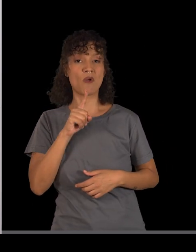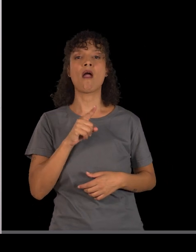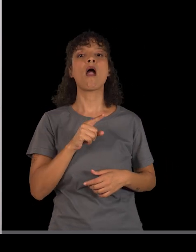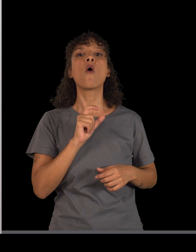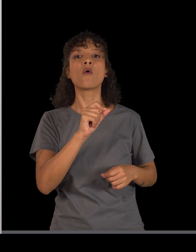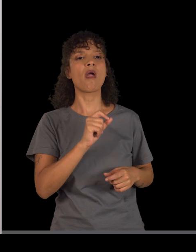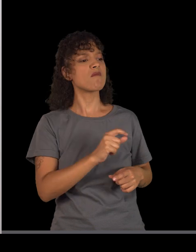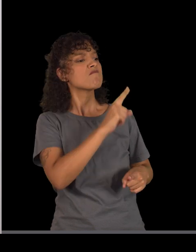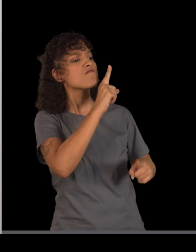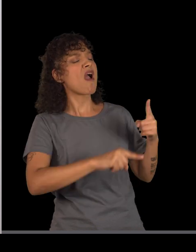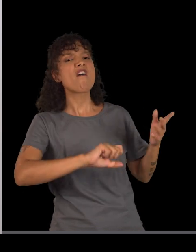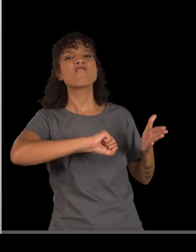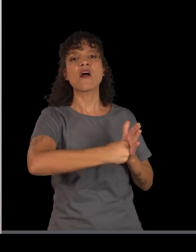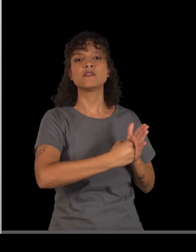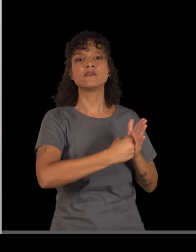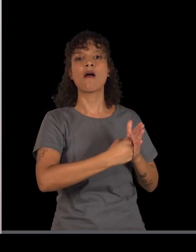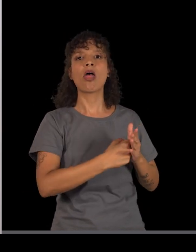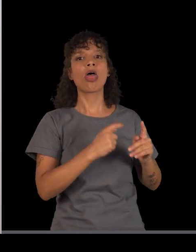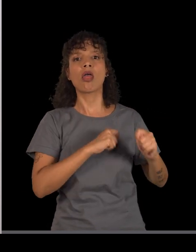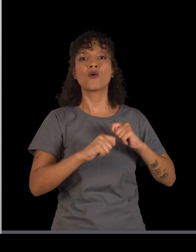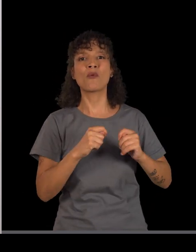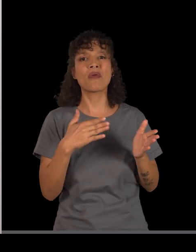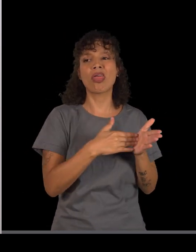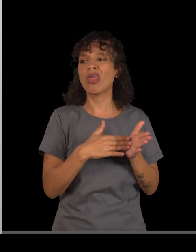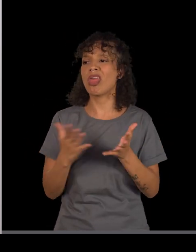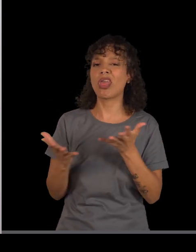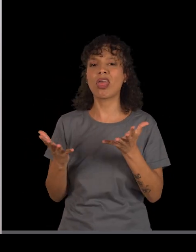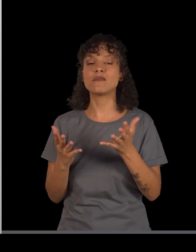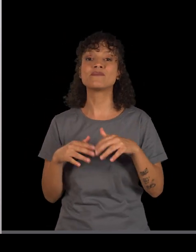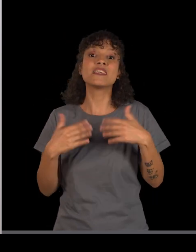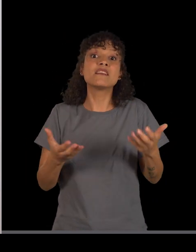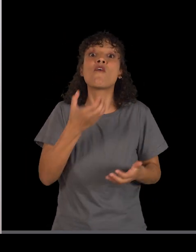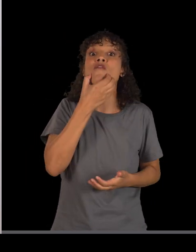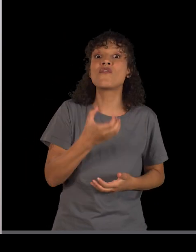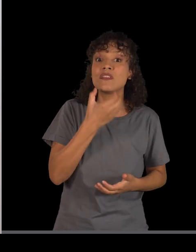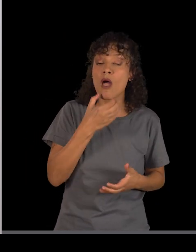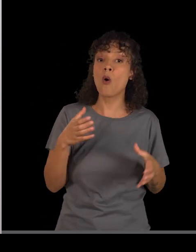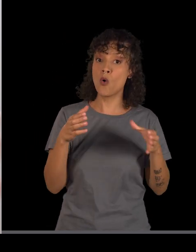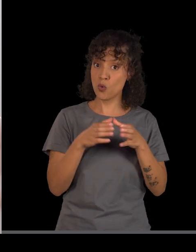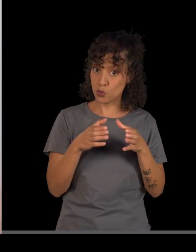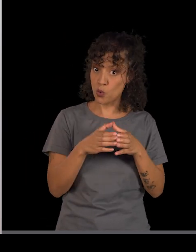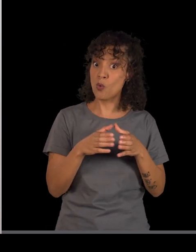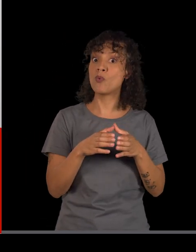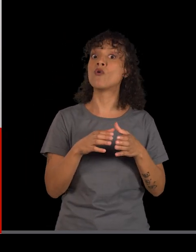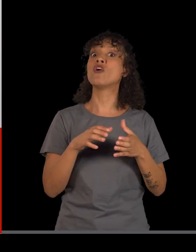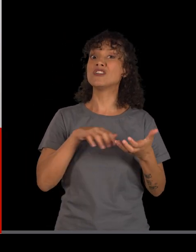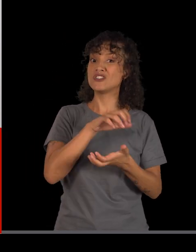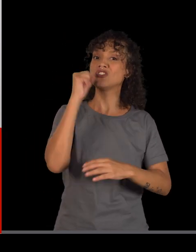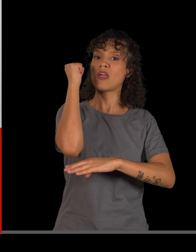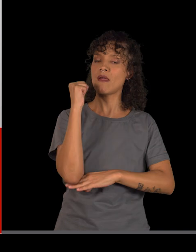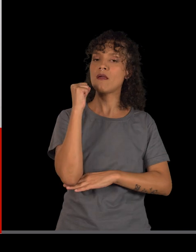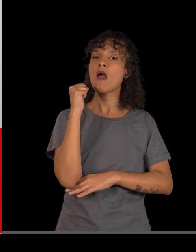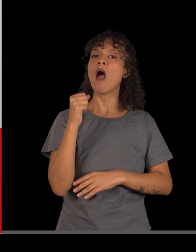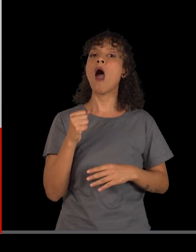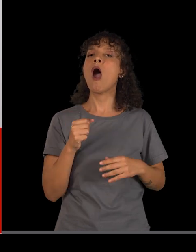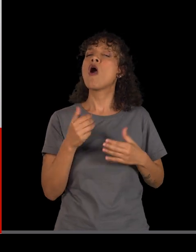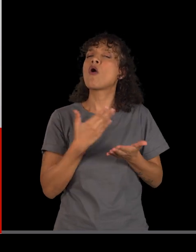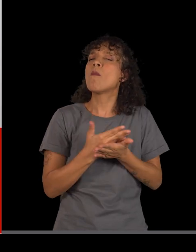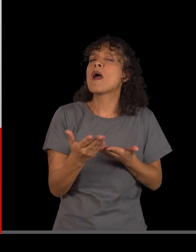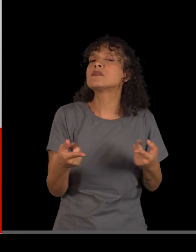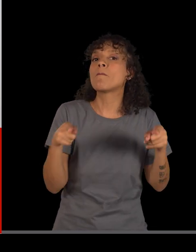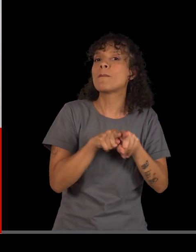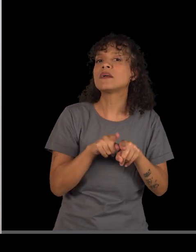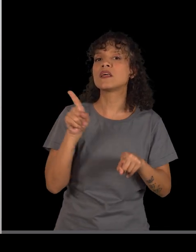econômicos e aí é por isso que, querendo ou não, Fidel Castro e os guerrilheiros começam a se aproximar da União Soviética.